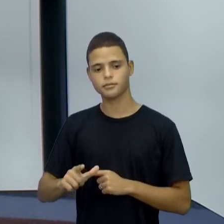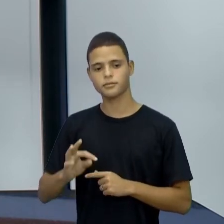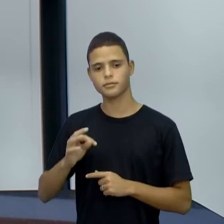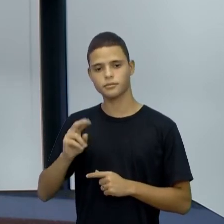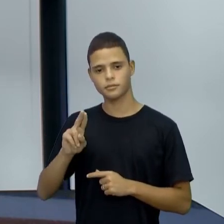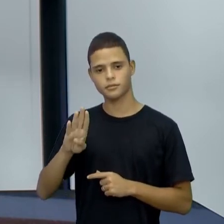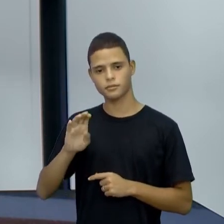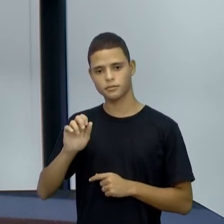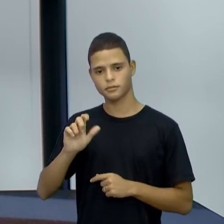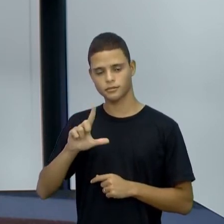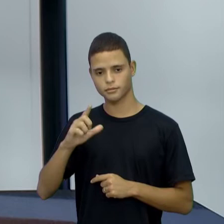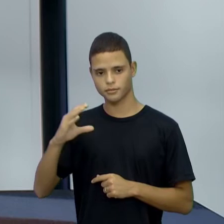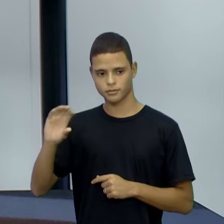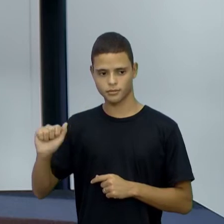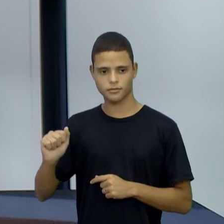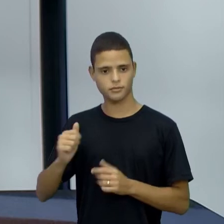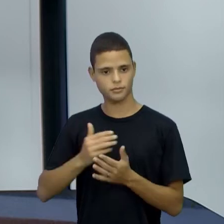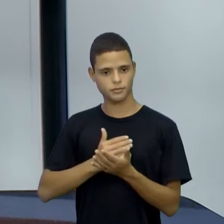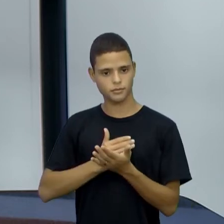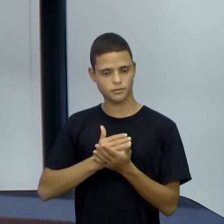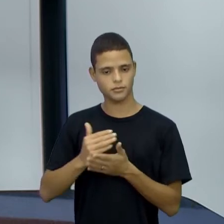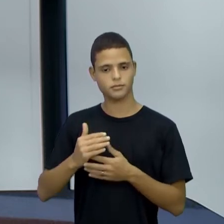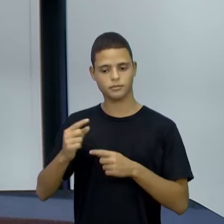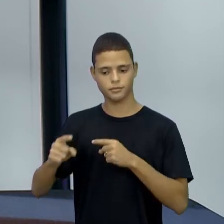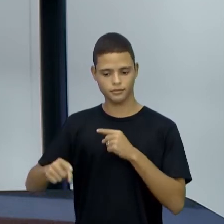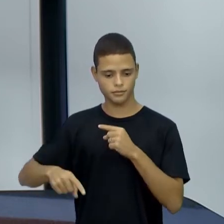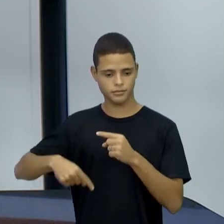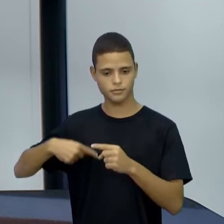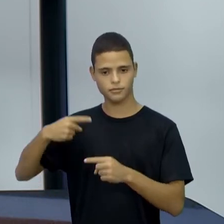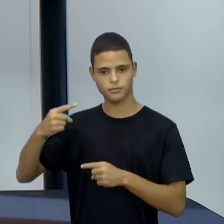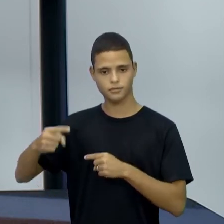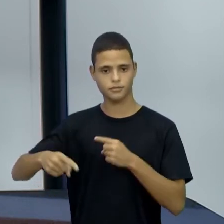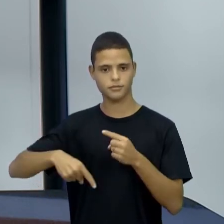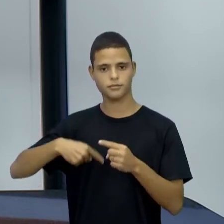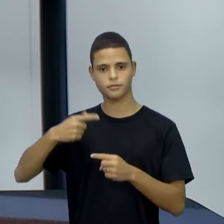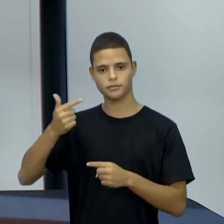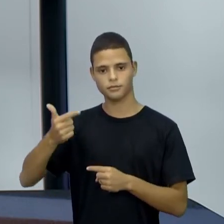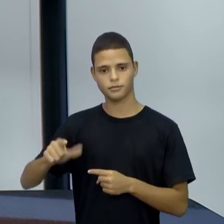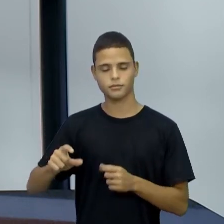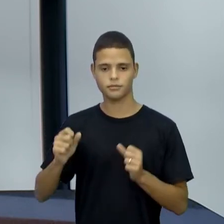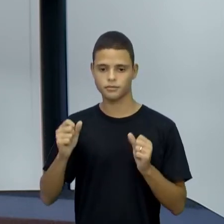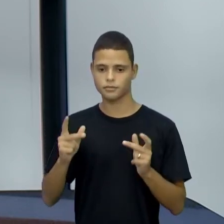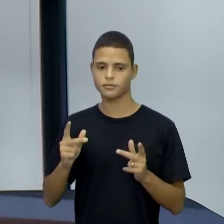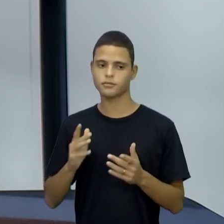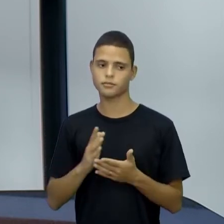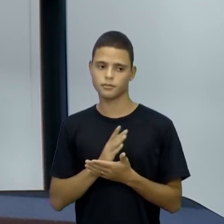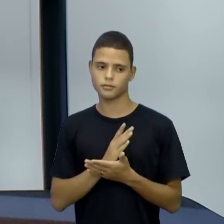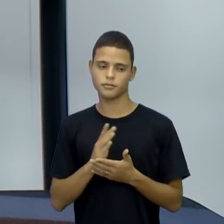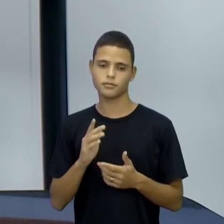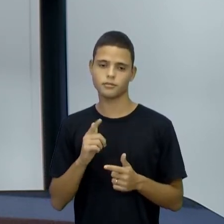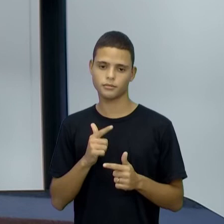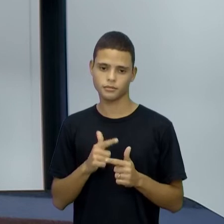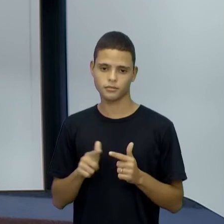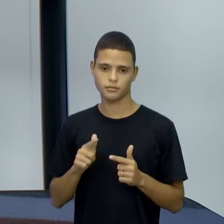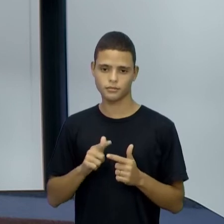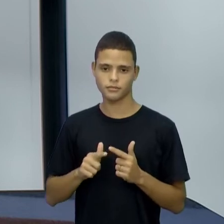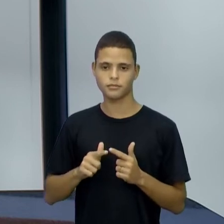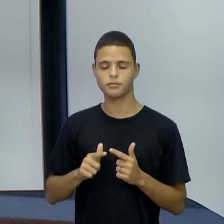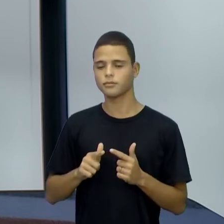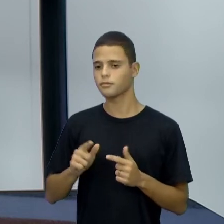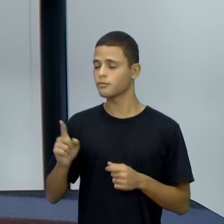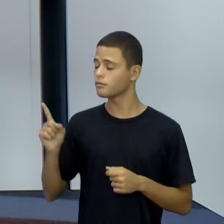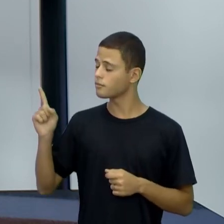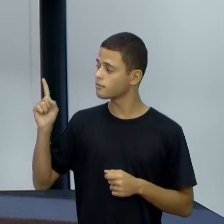no chão, né? E aí essa água começa a circular e faz todo o processo novamente. Um dos problemas também dessa fonte é que